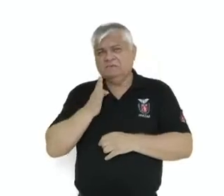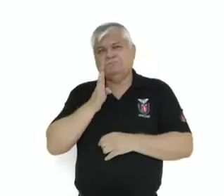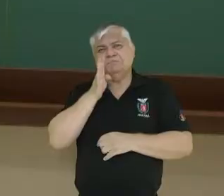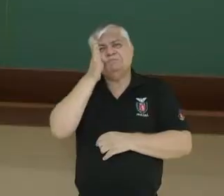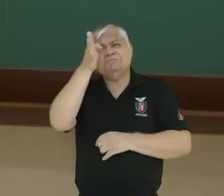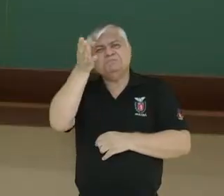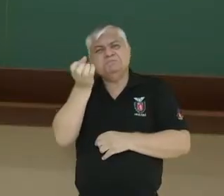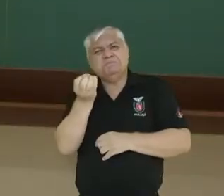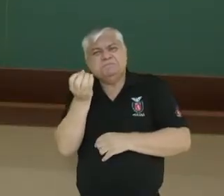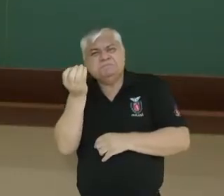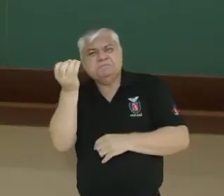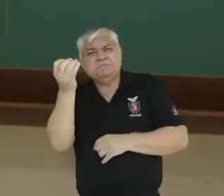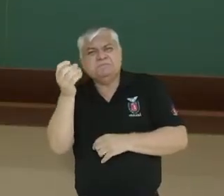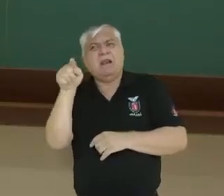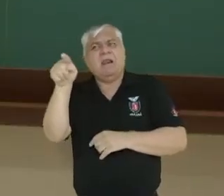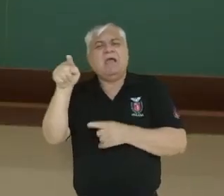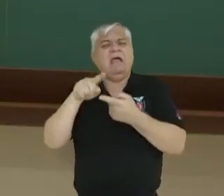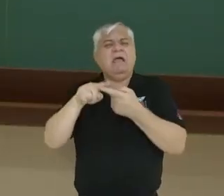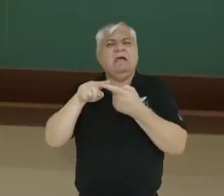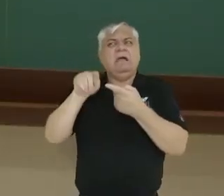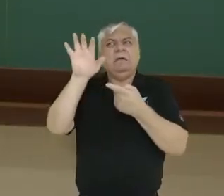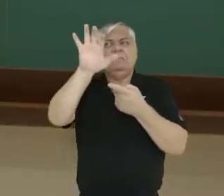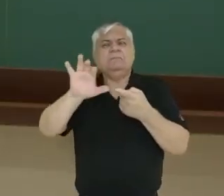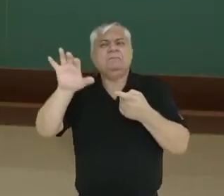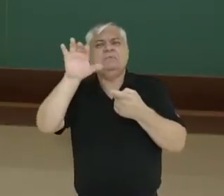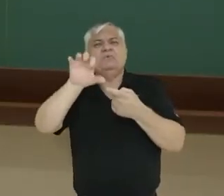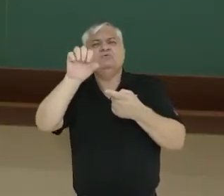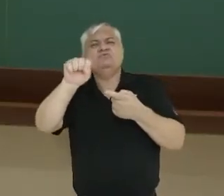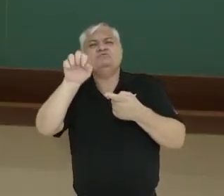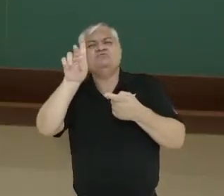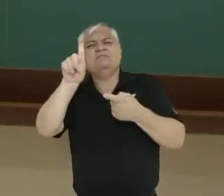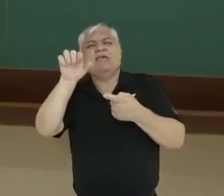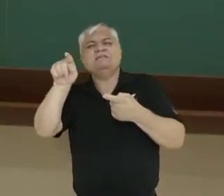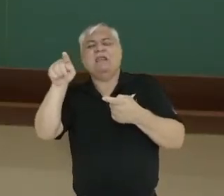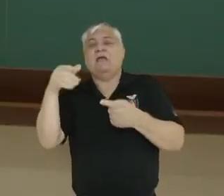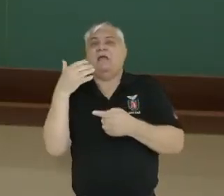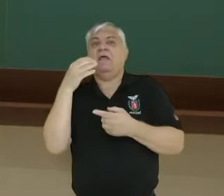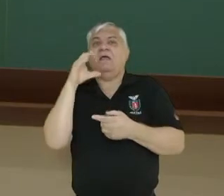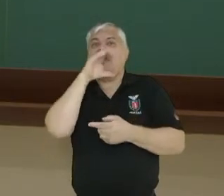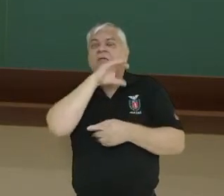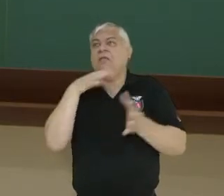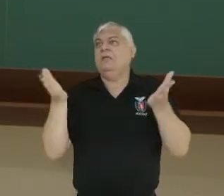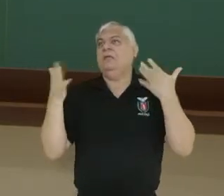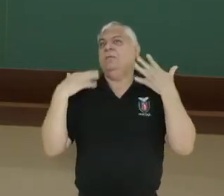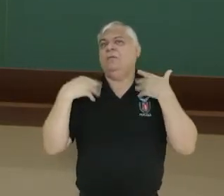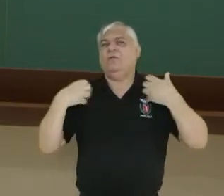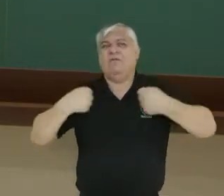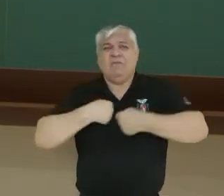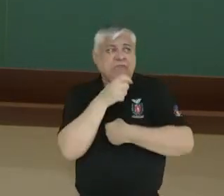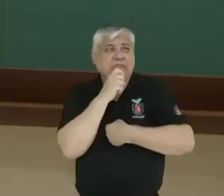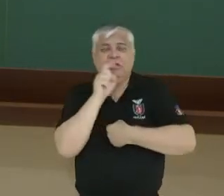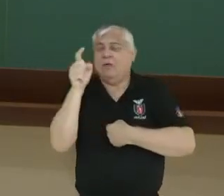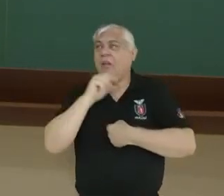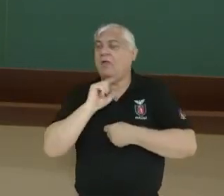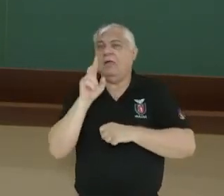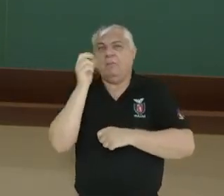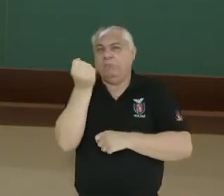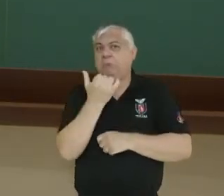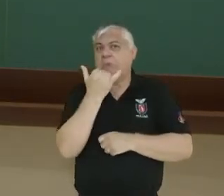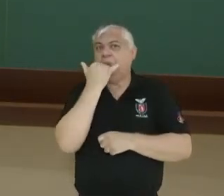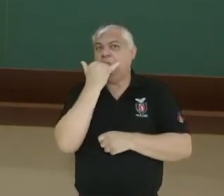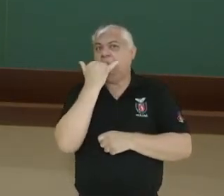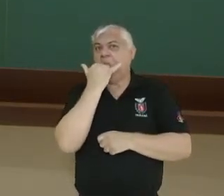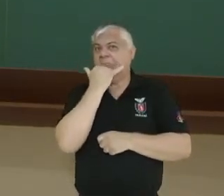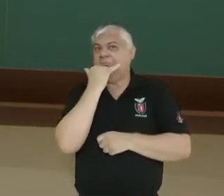região sudeste e lá era, nossa, muito mais quente, eu levei roupa de frio e lá era calor, ou não, foi bem tranquilo